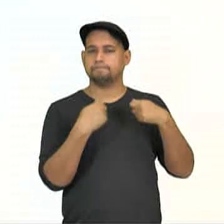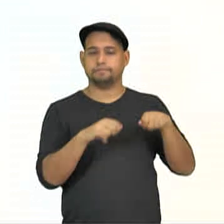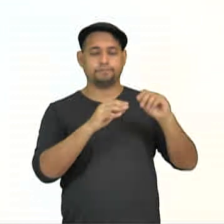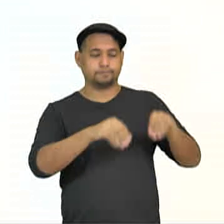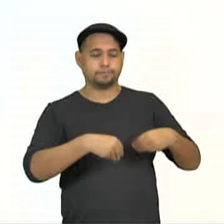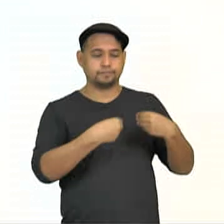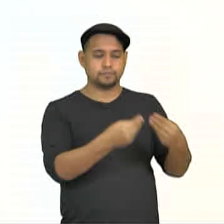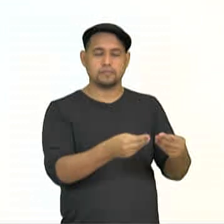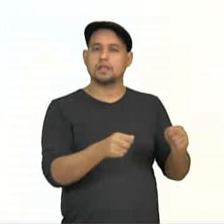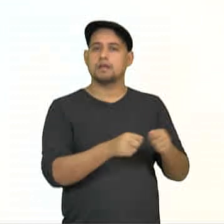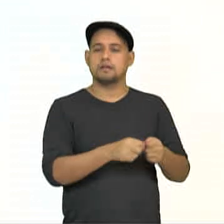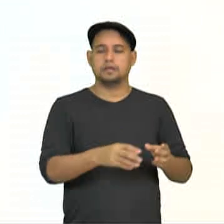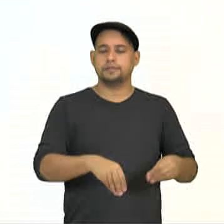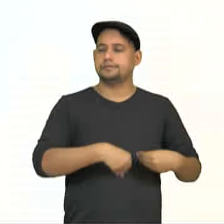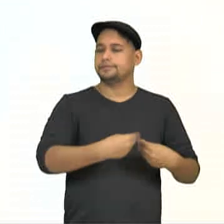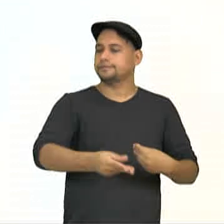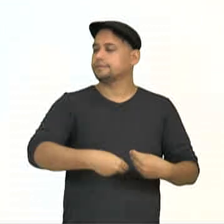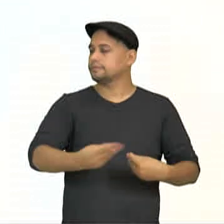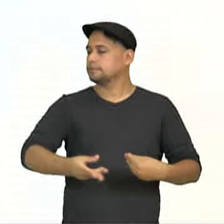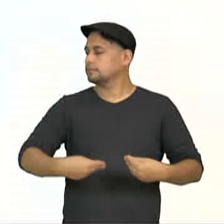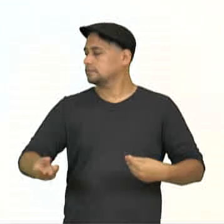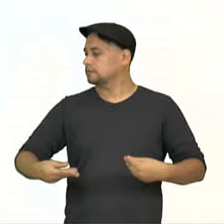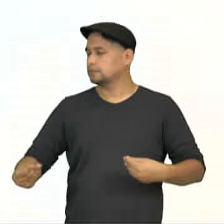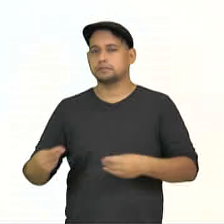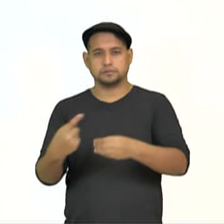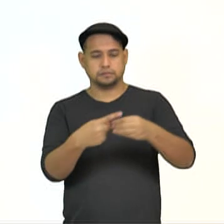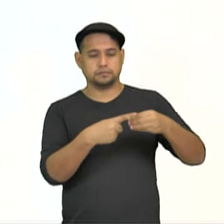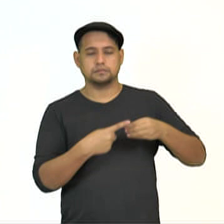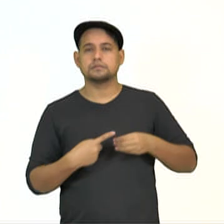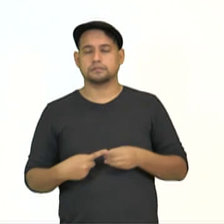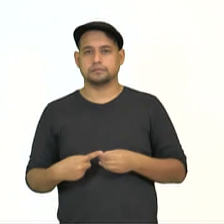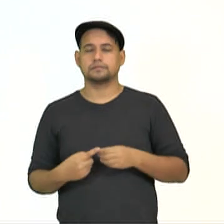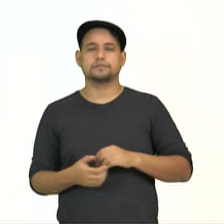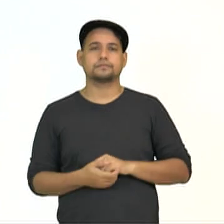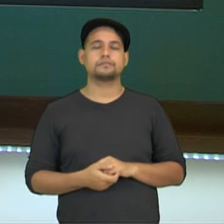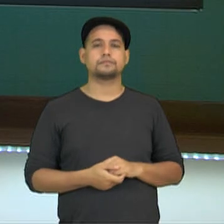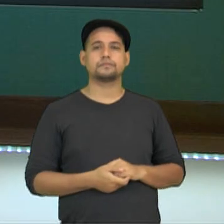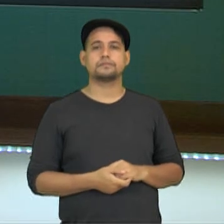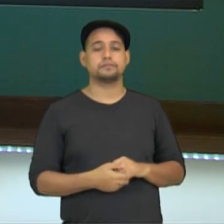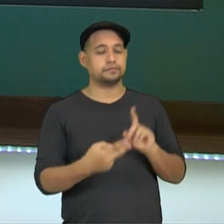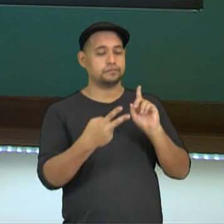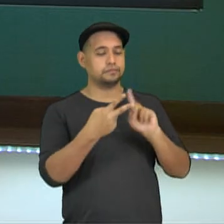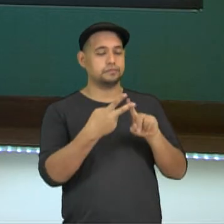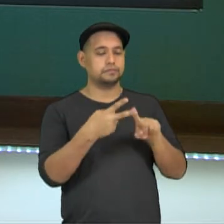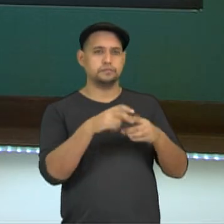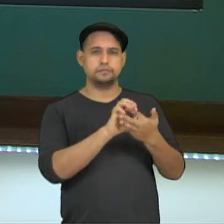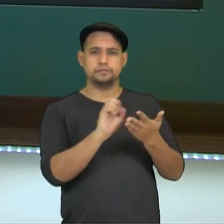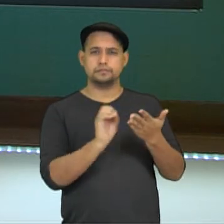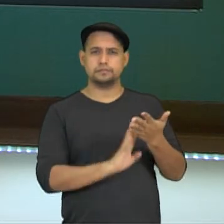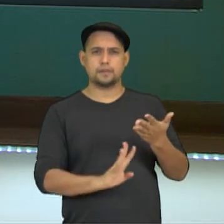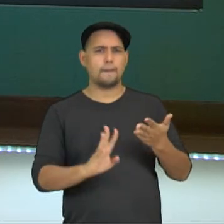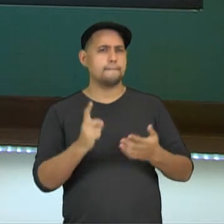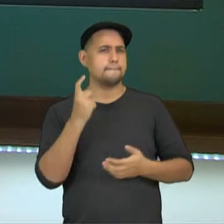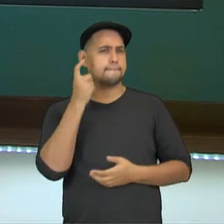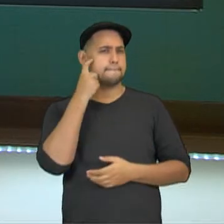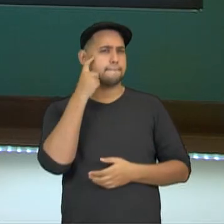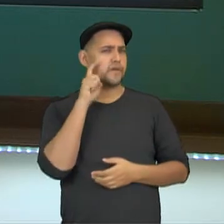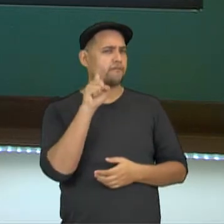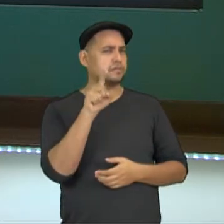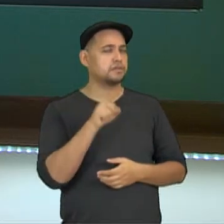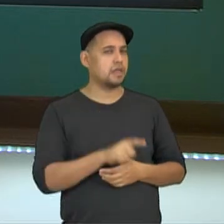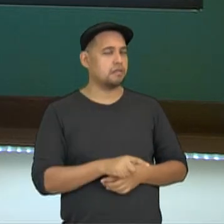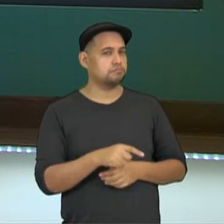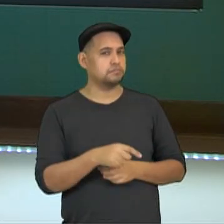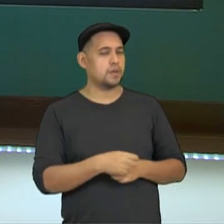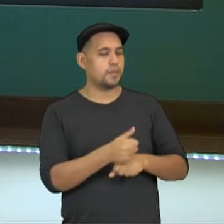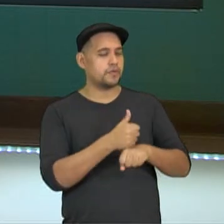doações e fazem distribuição nas cidades. A segunda atividade. Imagine que você é um